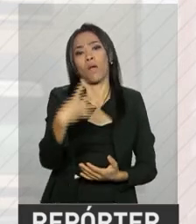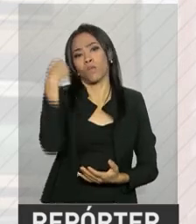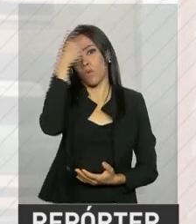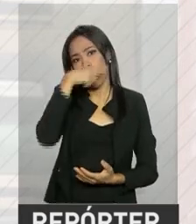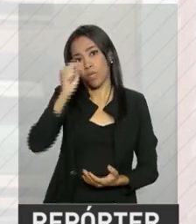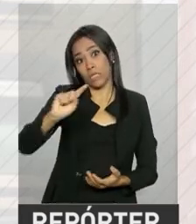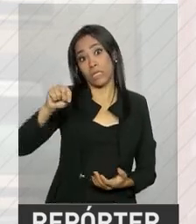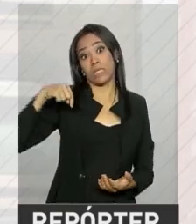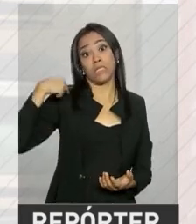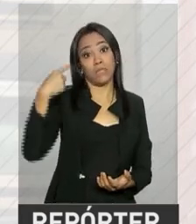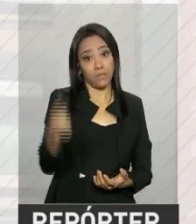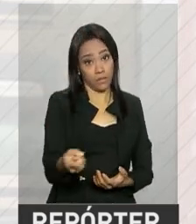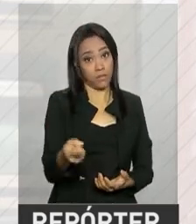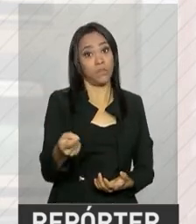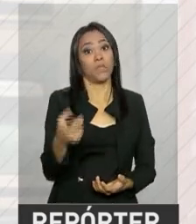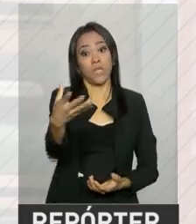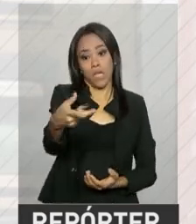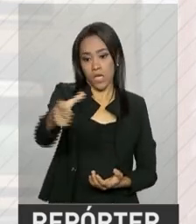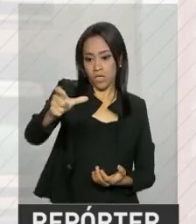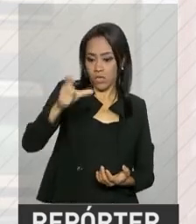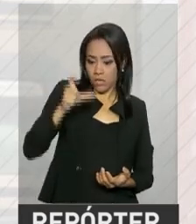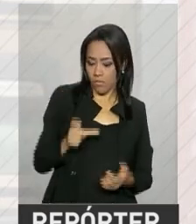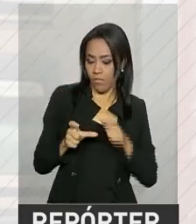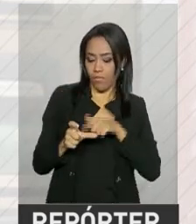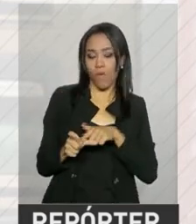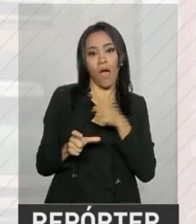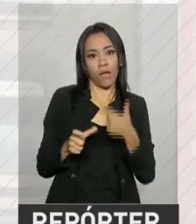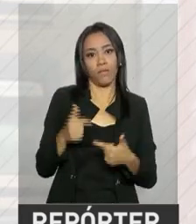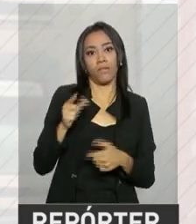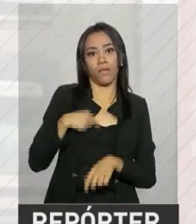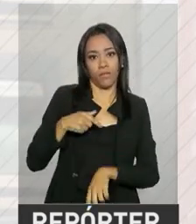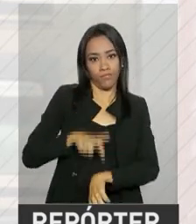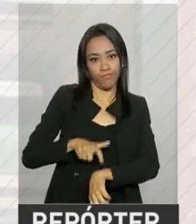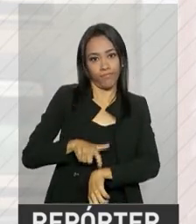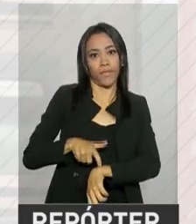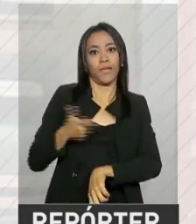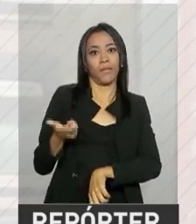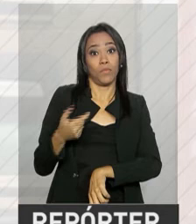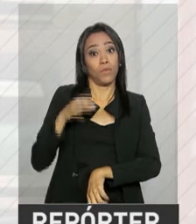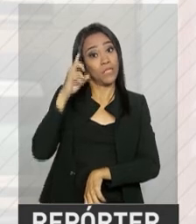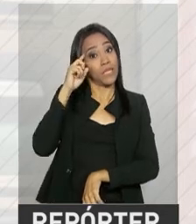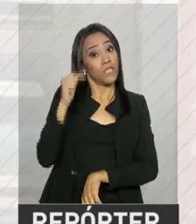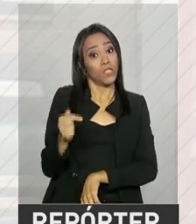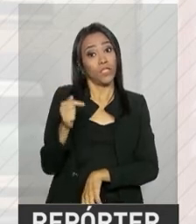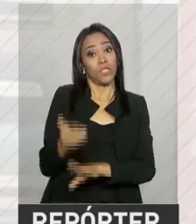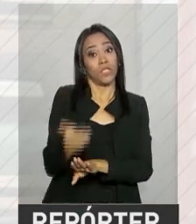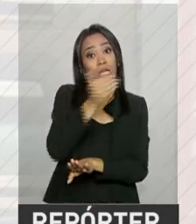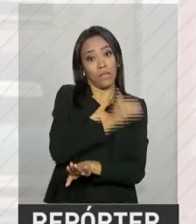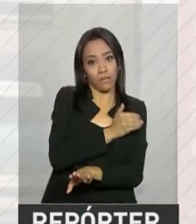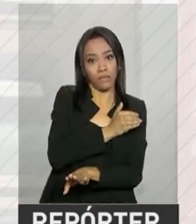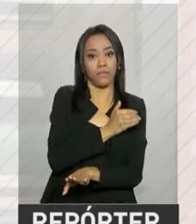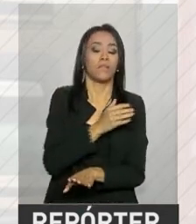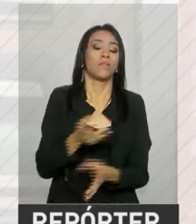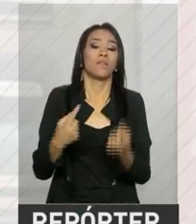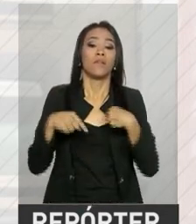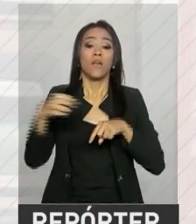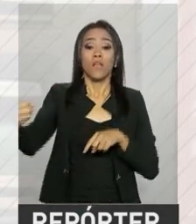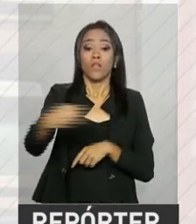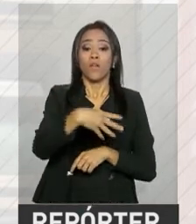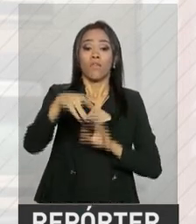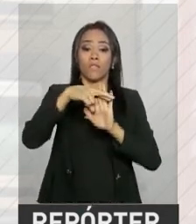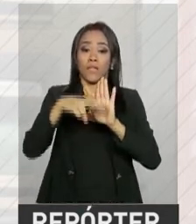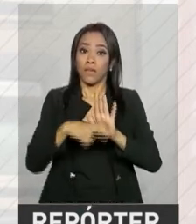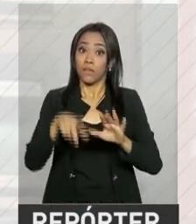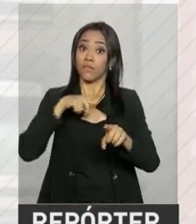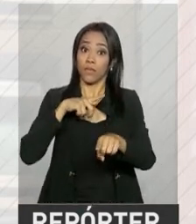de receber o comprovante da compra do bilhete no caso da compra ter sido feita com no mínimo sete dias de antecedência as novas regras prevêem